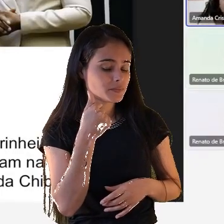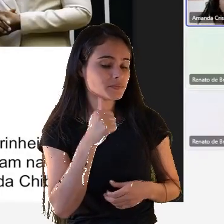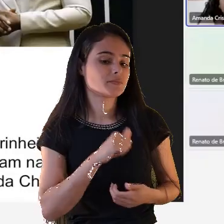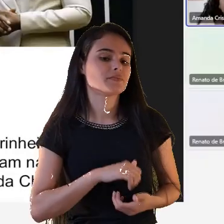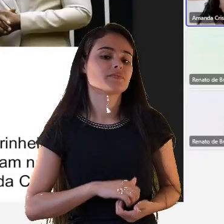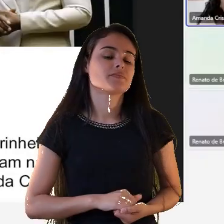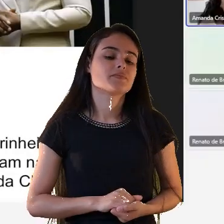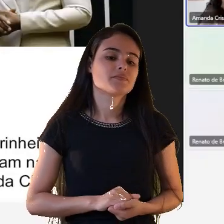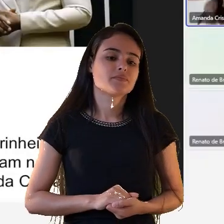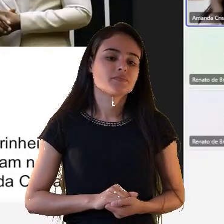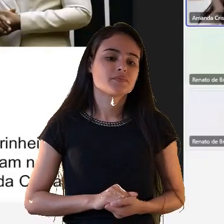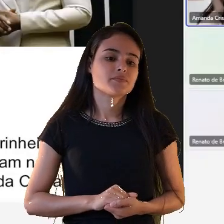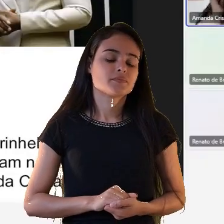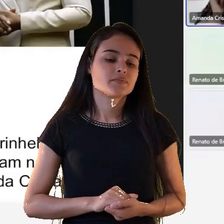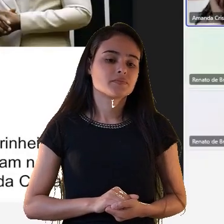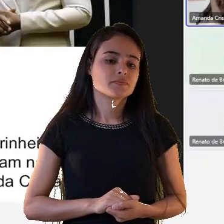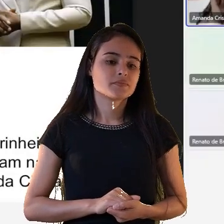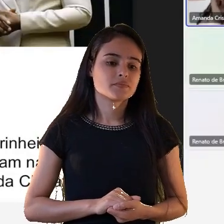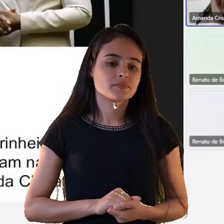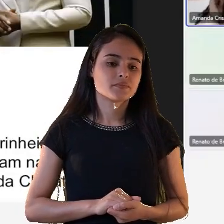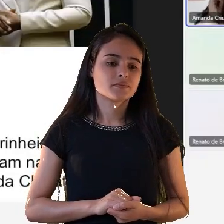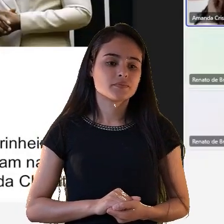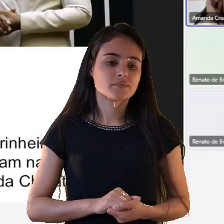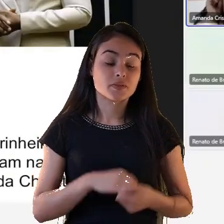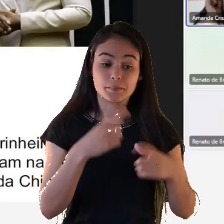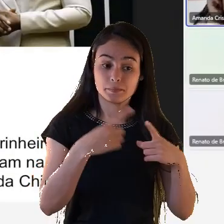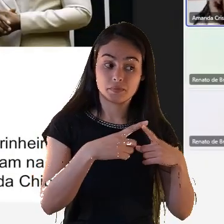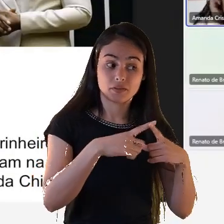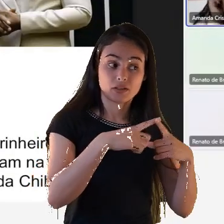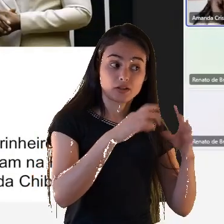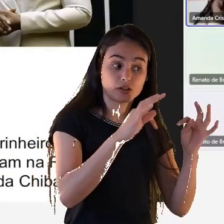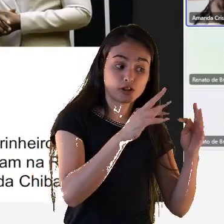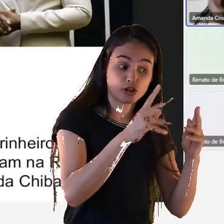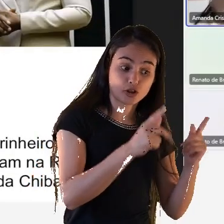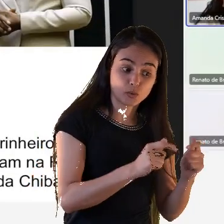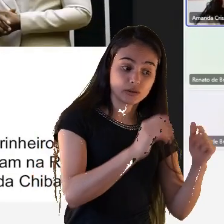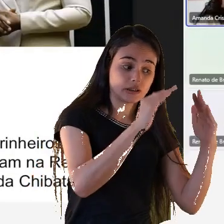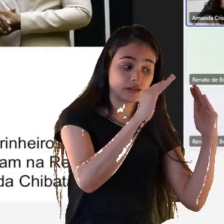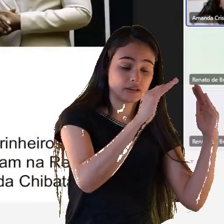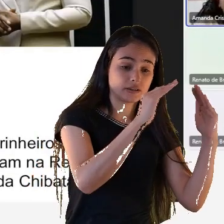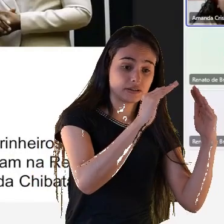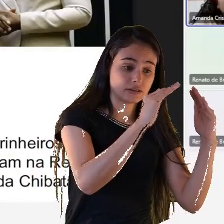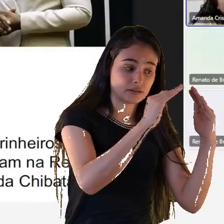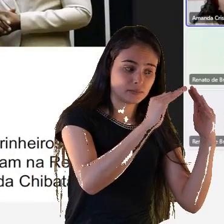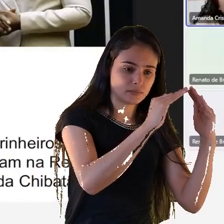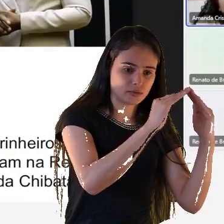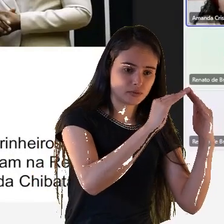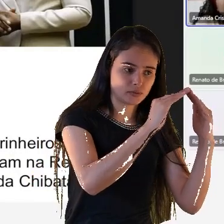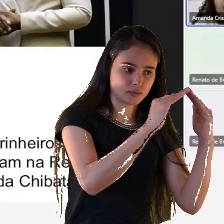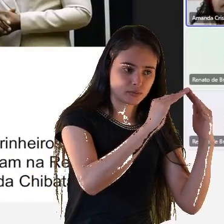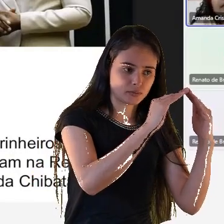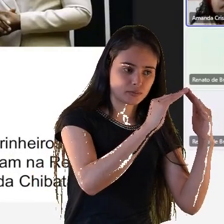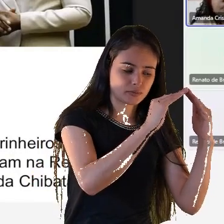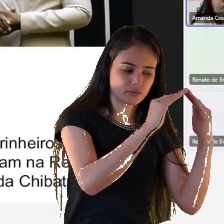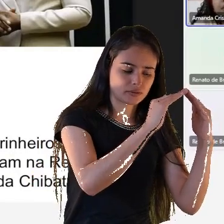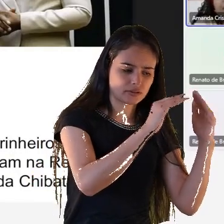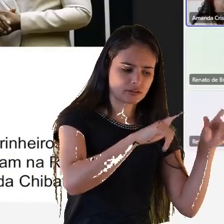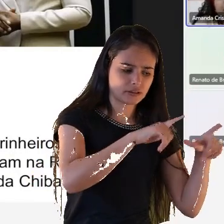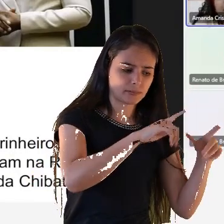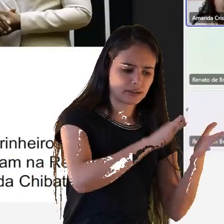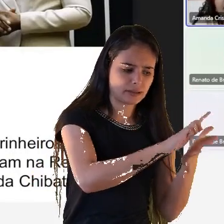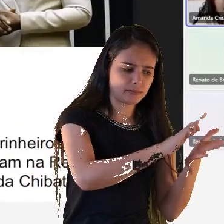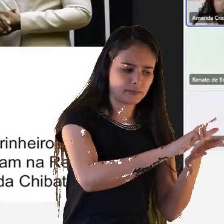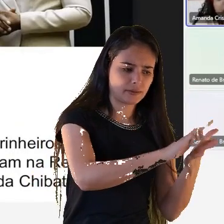se acha que trabalhadoras domésticas não têm direito, principalmente se forem mulheres negras, né? Mas ela começa ali,